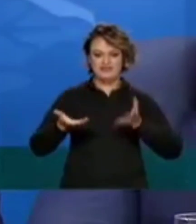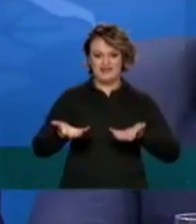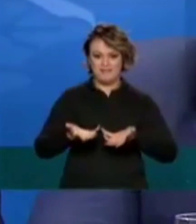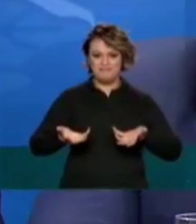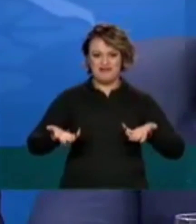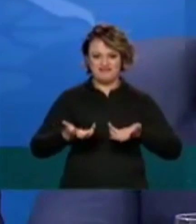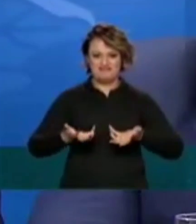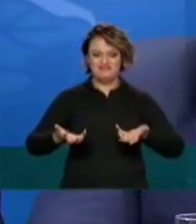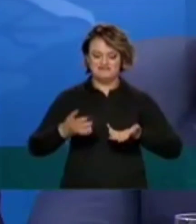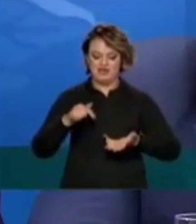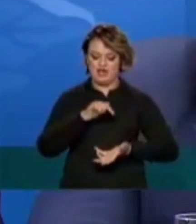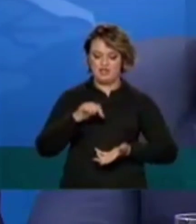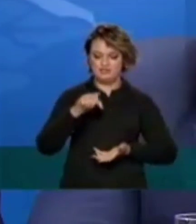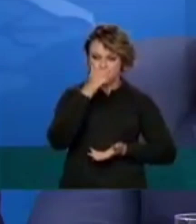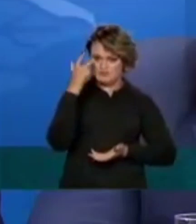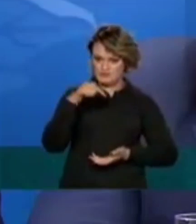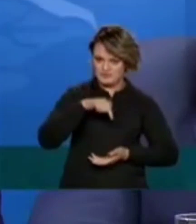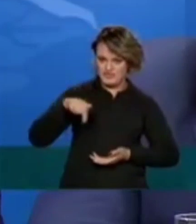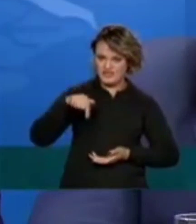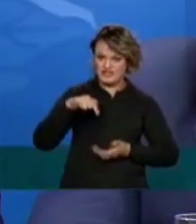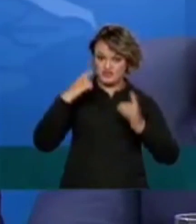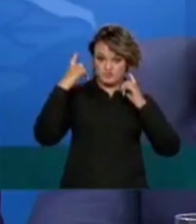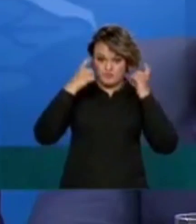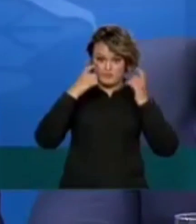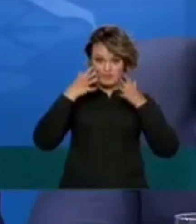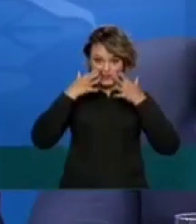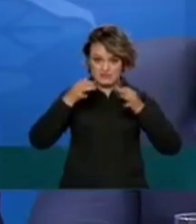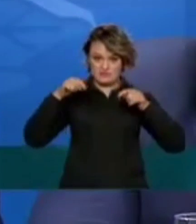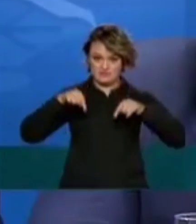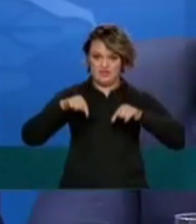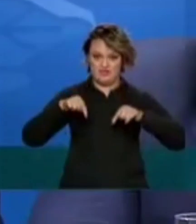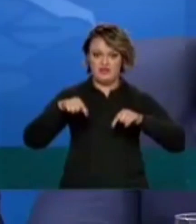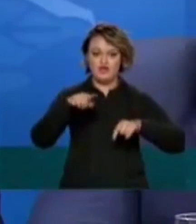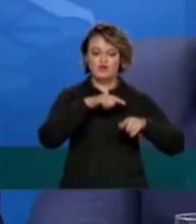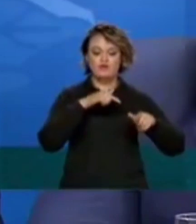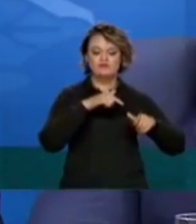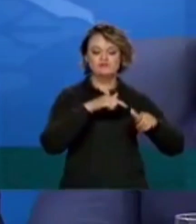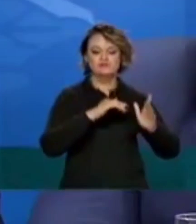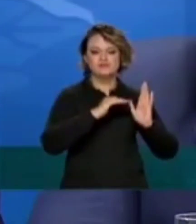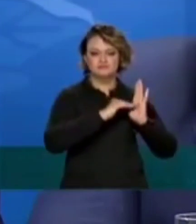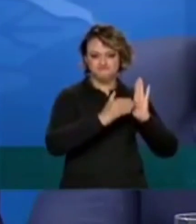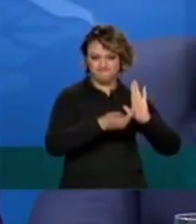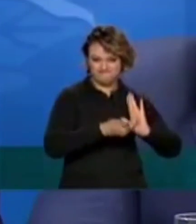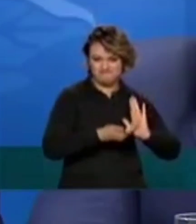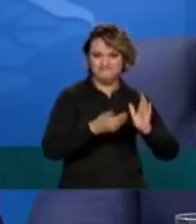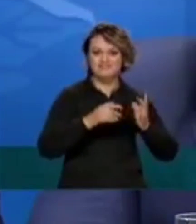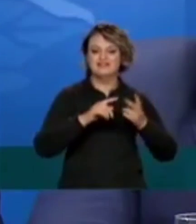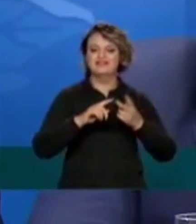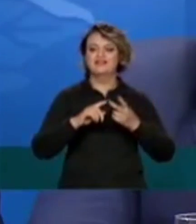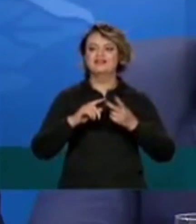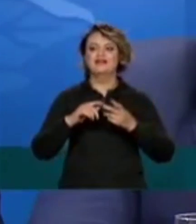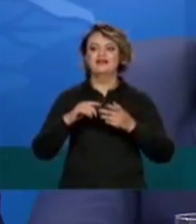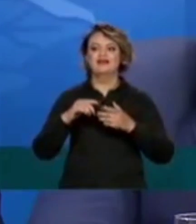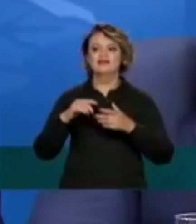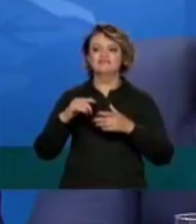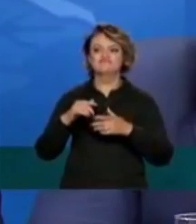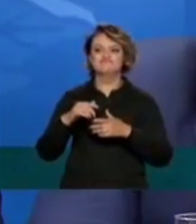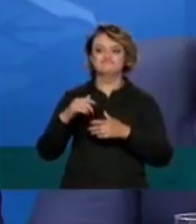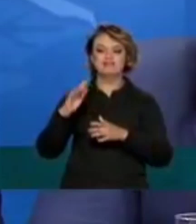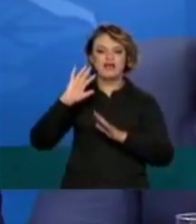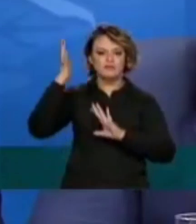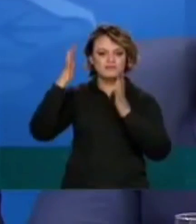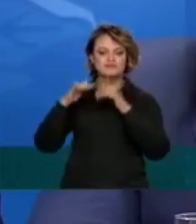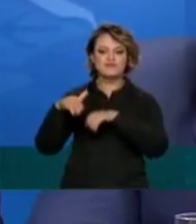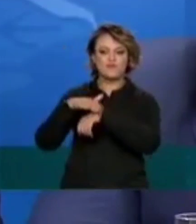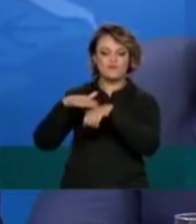com esses, basicamente, que nós estamos preocupados no Congresso Nacional, na Câmara. As conversas têm sido muito frequentes com o